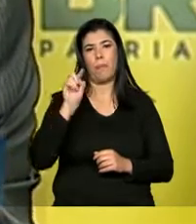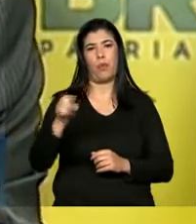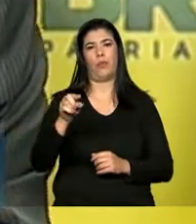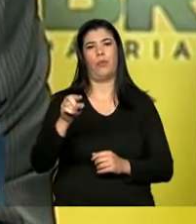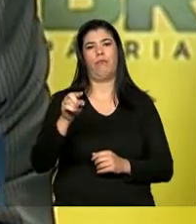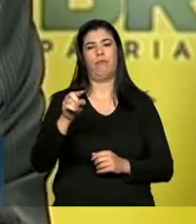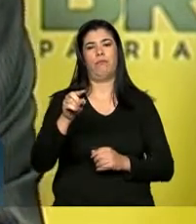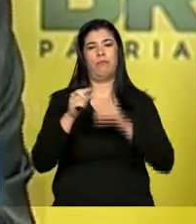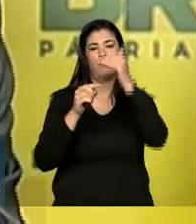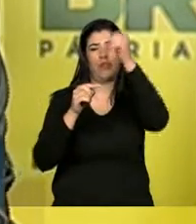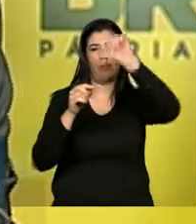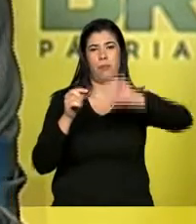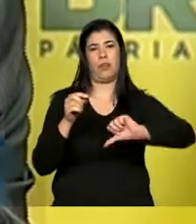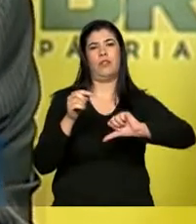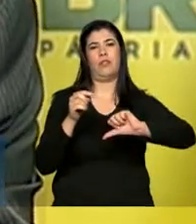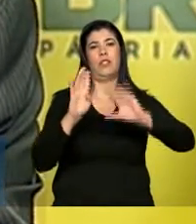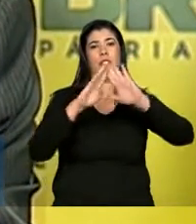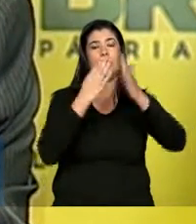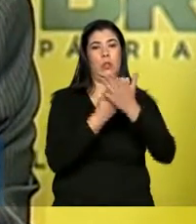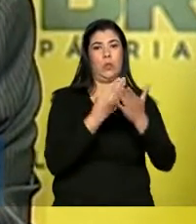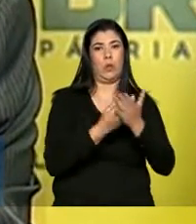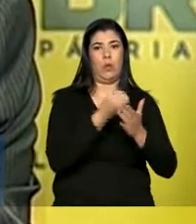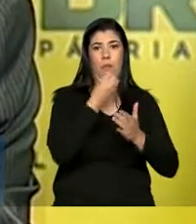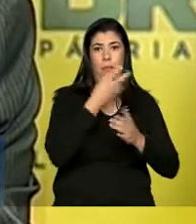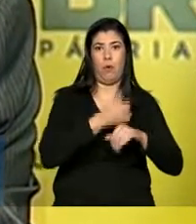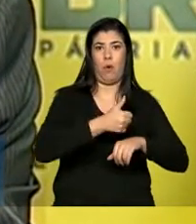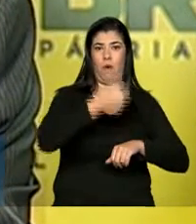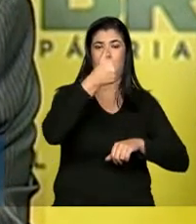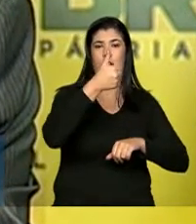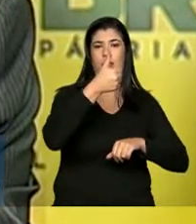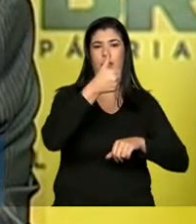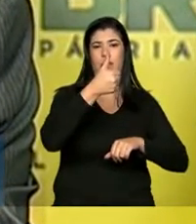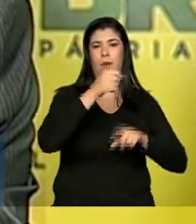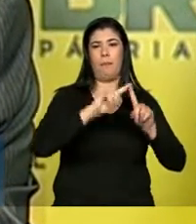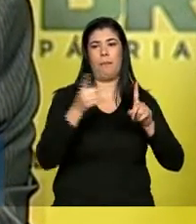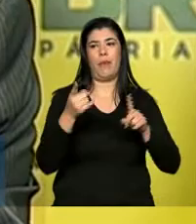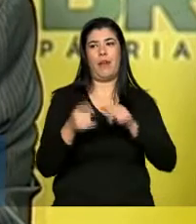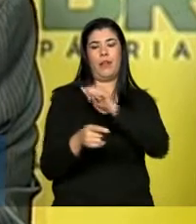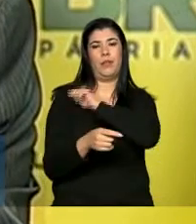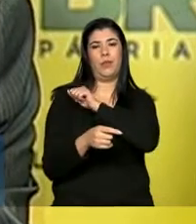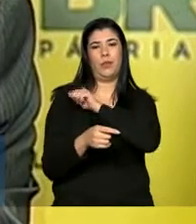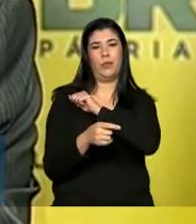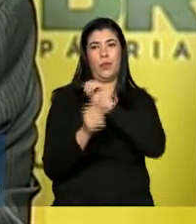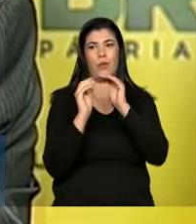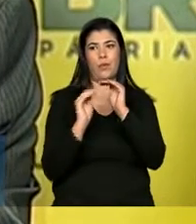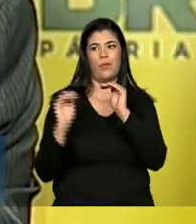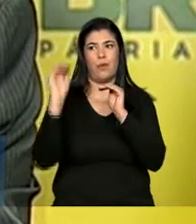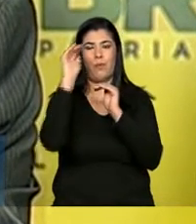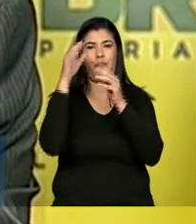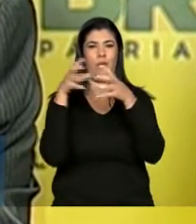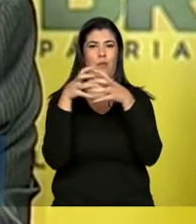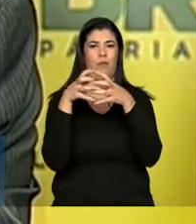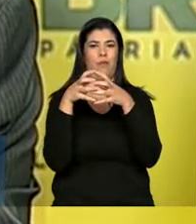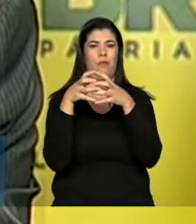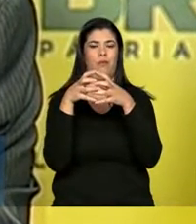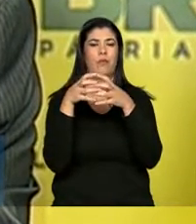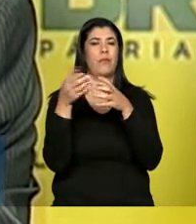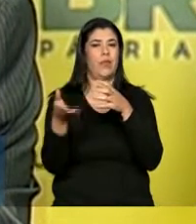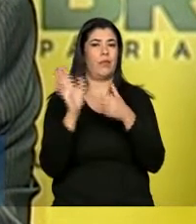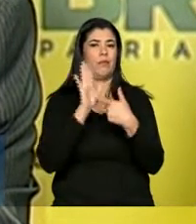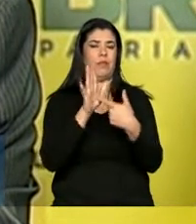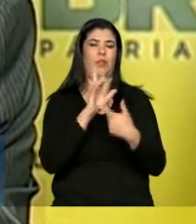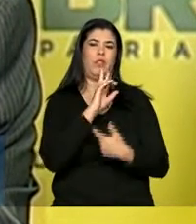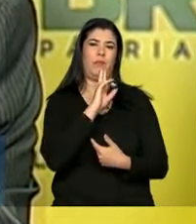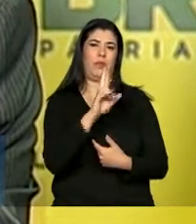uma escola que teve uma nota muito boa, porém os alunos são do grupo muito alto, é claro que isso é